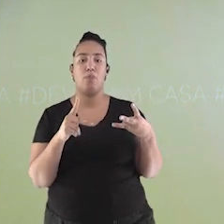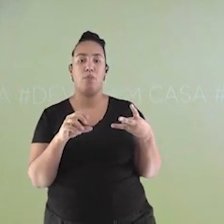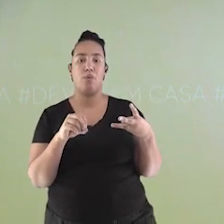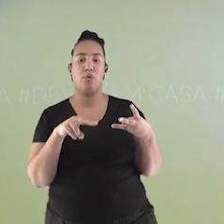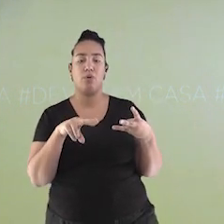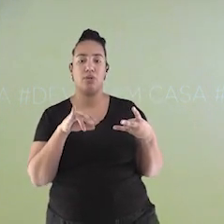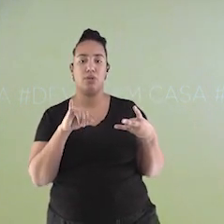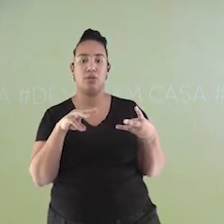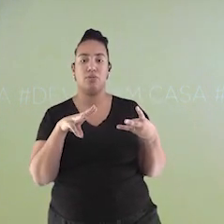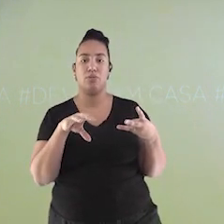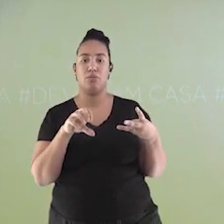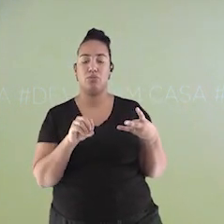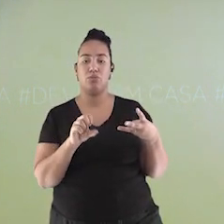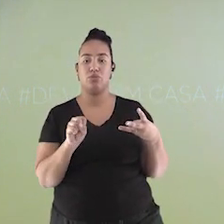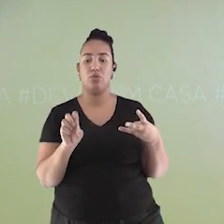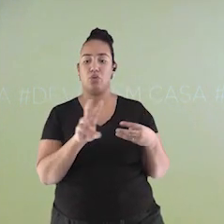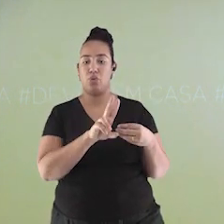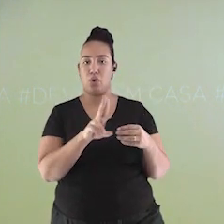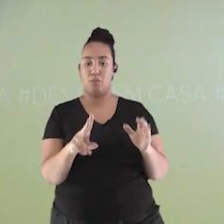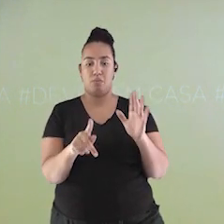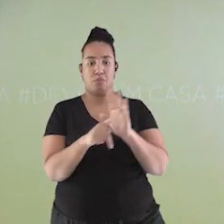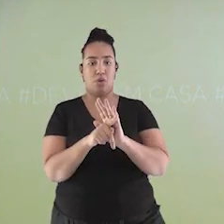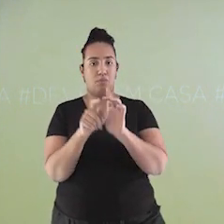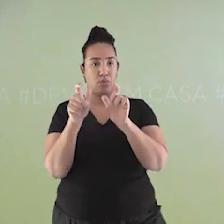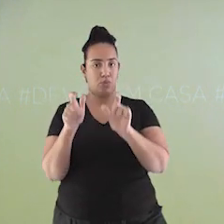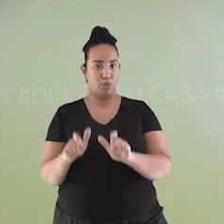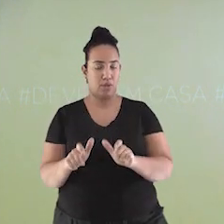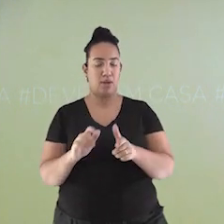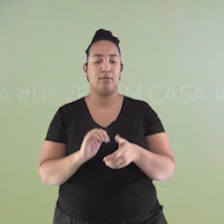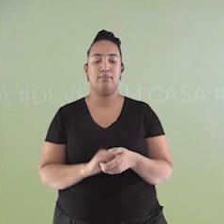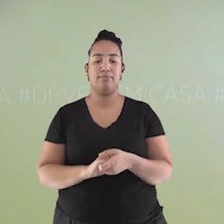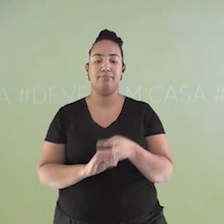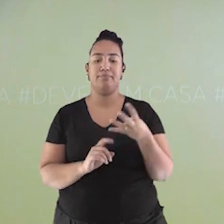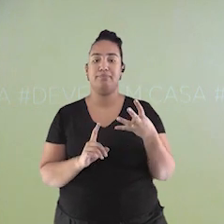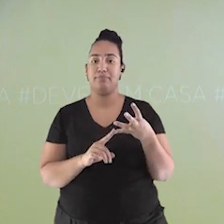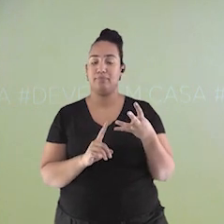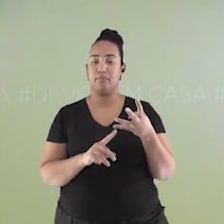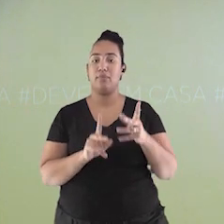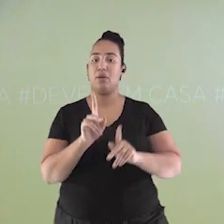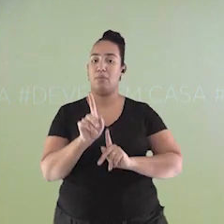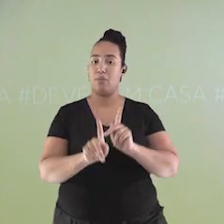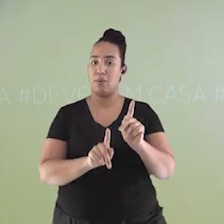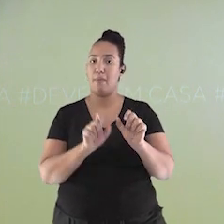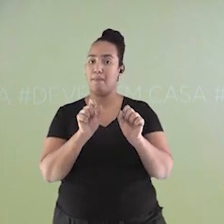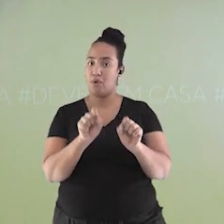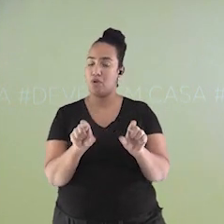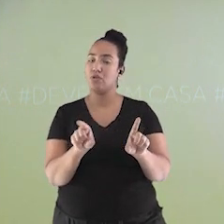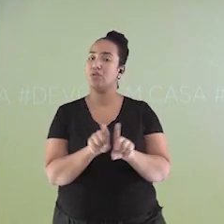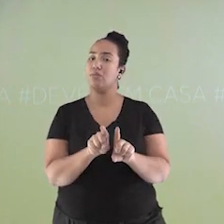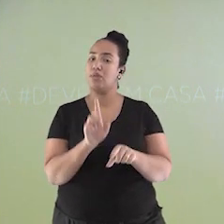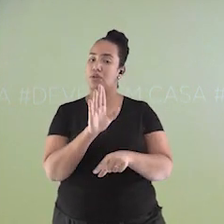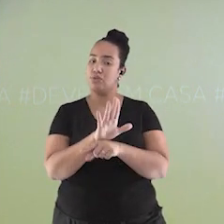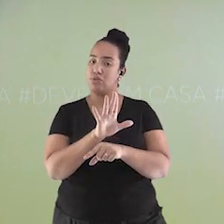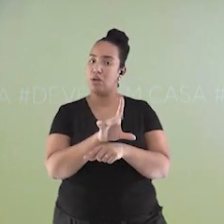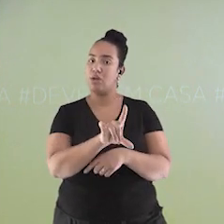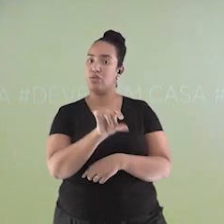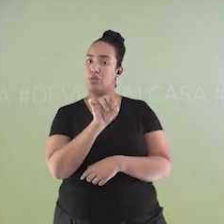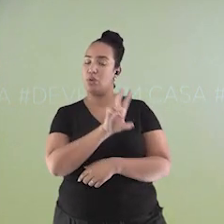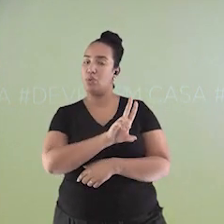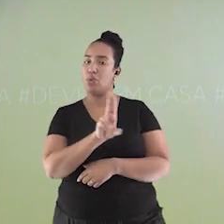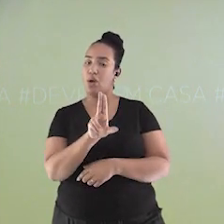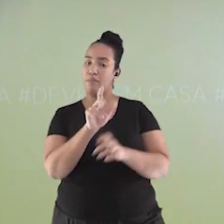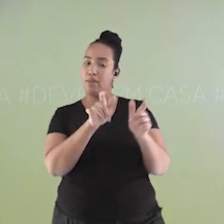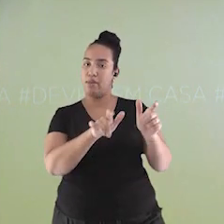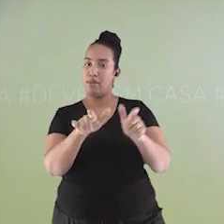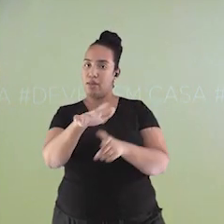Topônimos são os nomes próprios dos lugares. A população pode escolher os